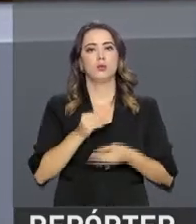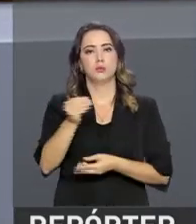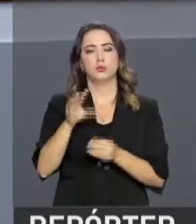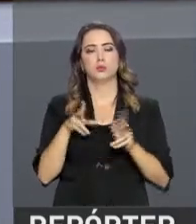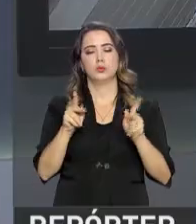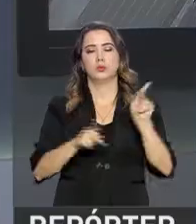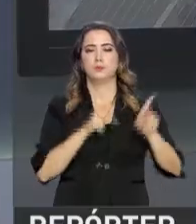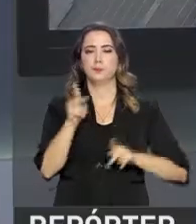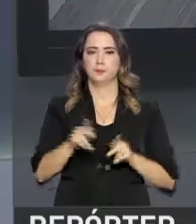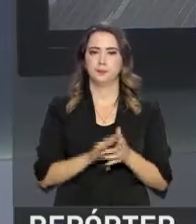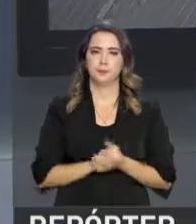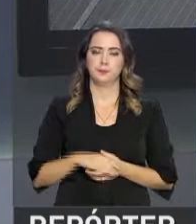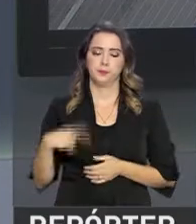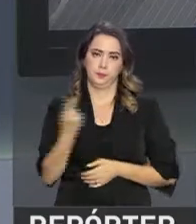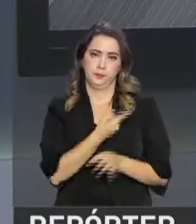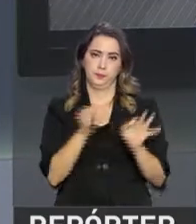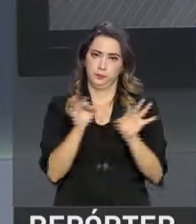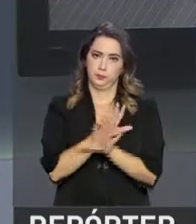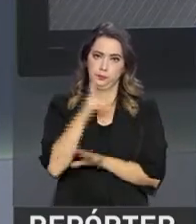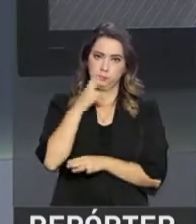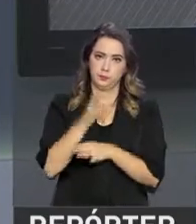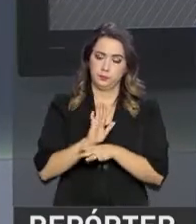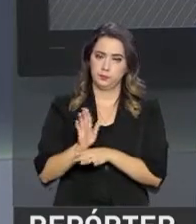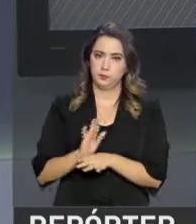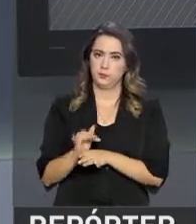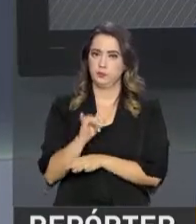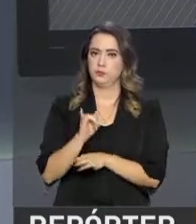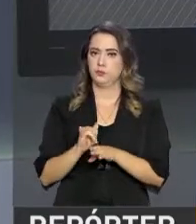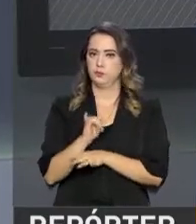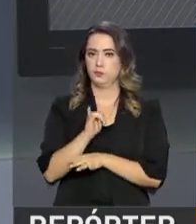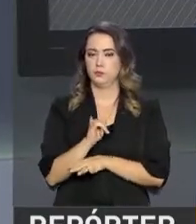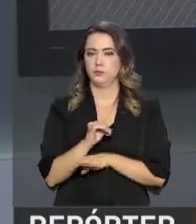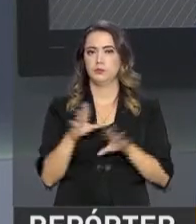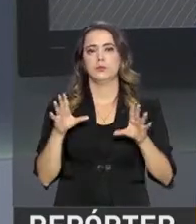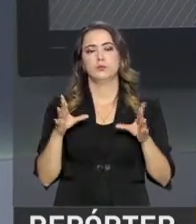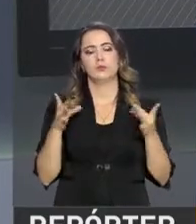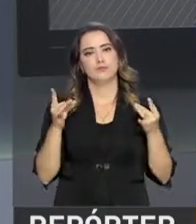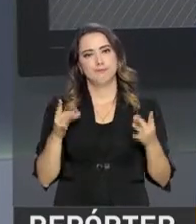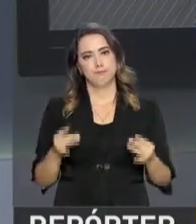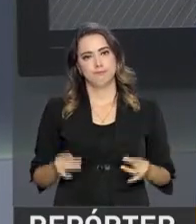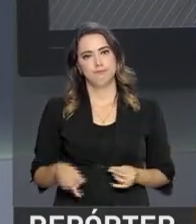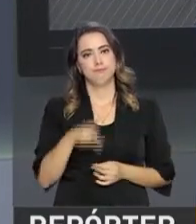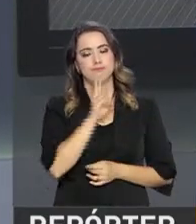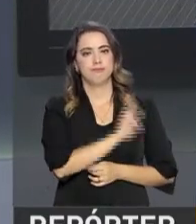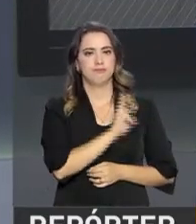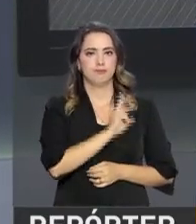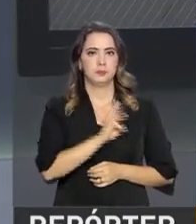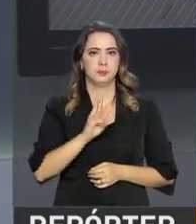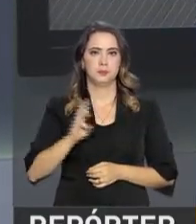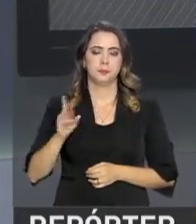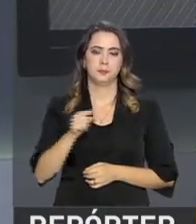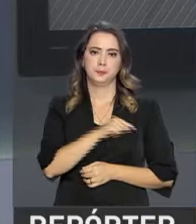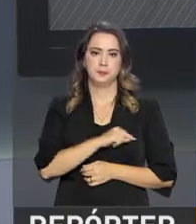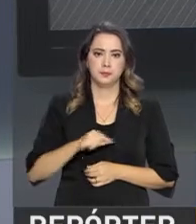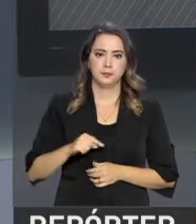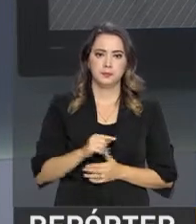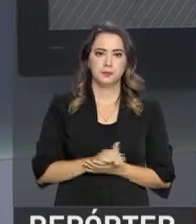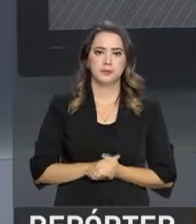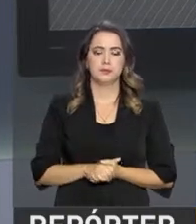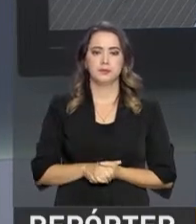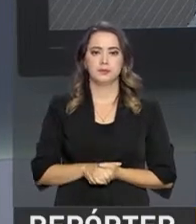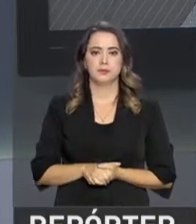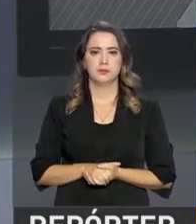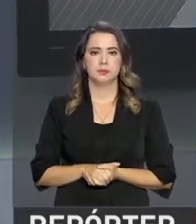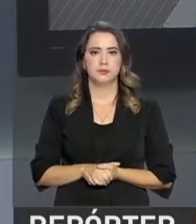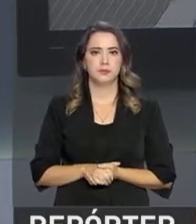atingida. Nós ficamos por aqui. Você pode rever as reportagens no YouTube e toda a nossa programação também está na página da NBR